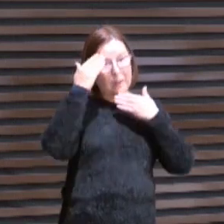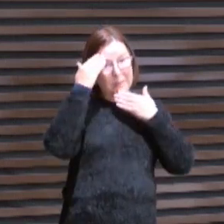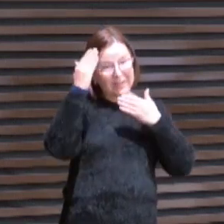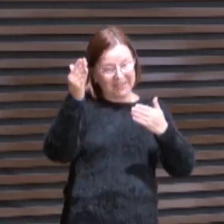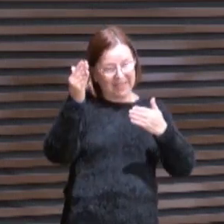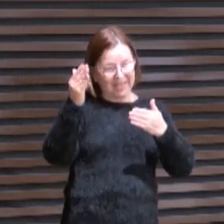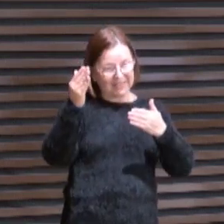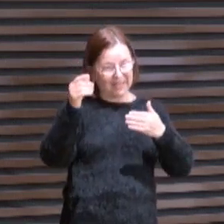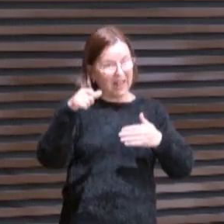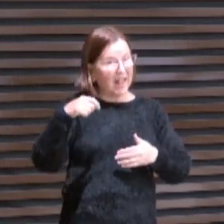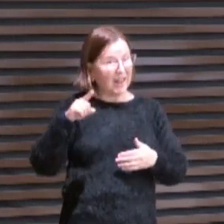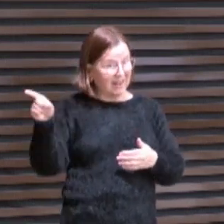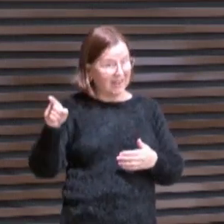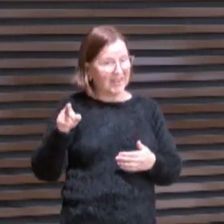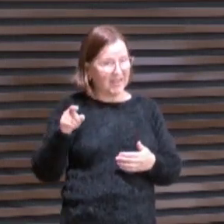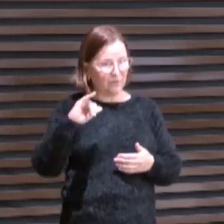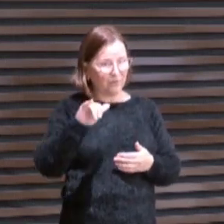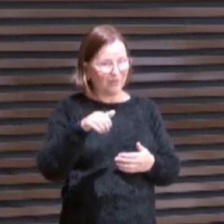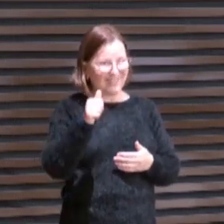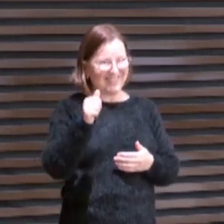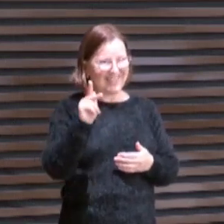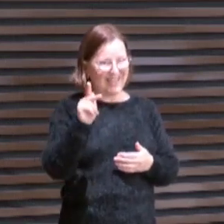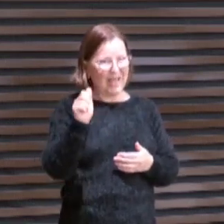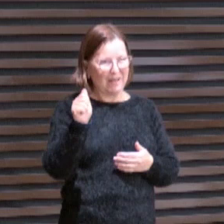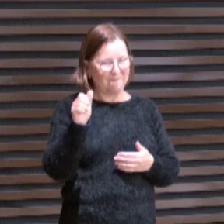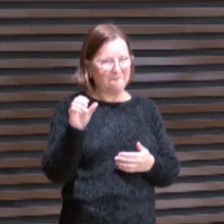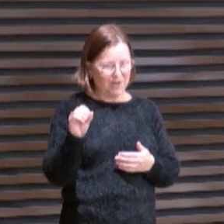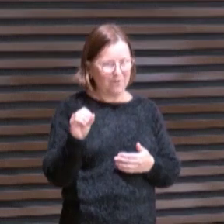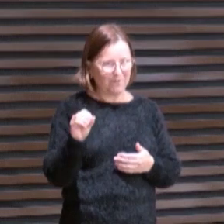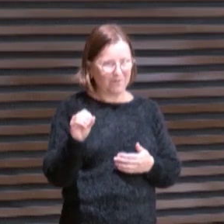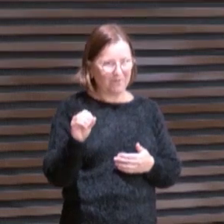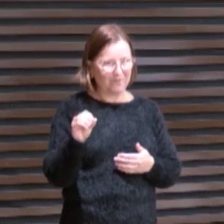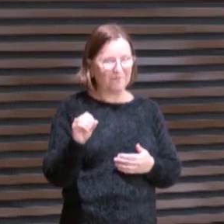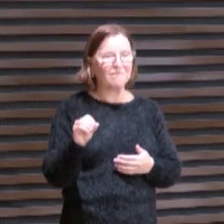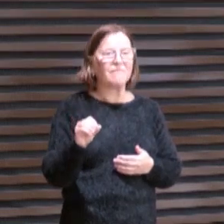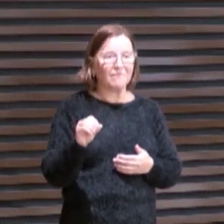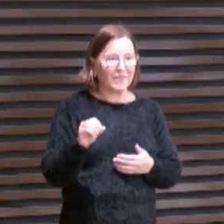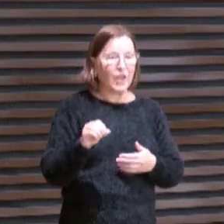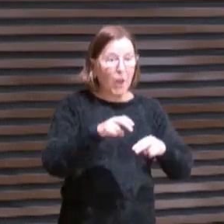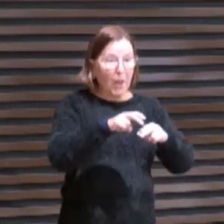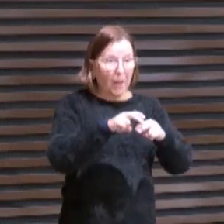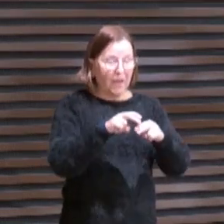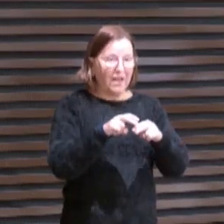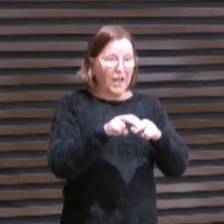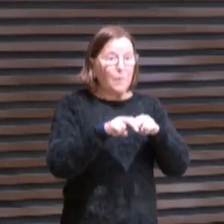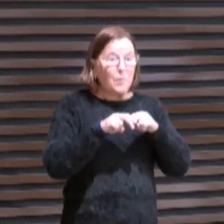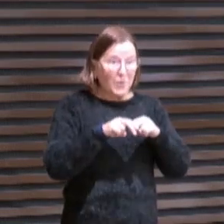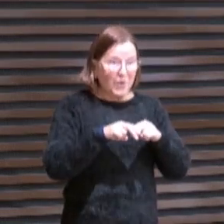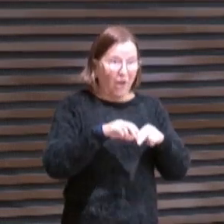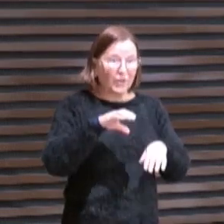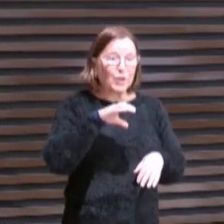portuguesa. Não existe proparoxítano na língua japonesa. A única